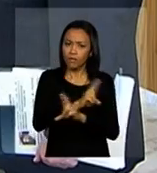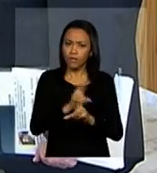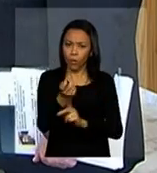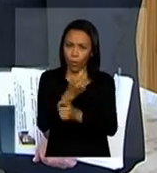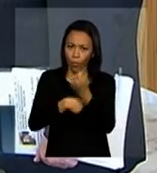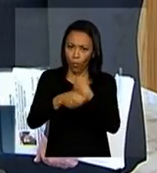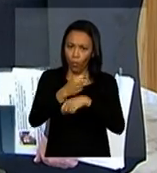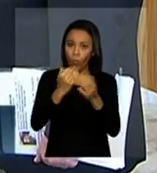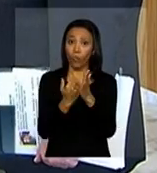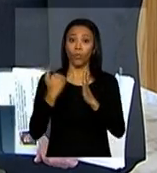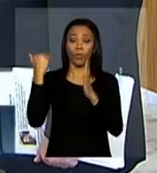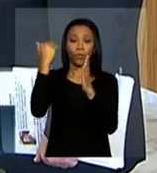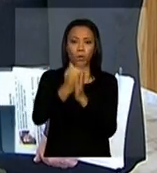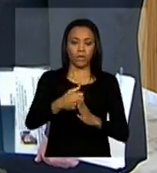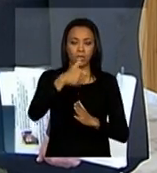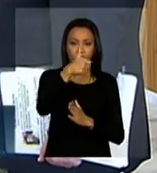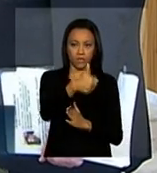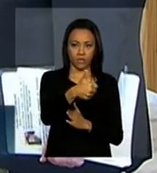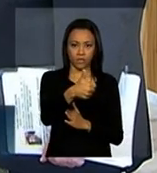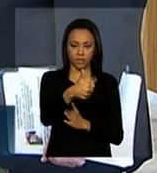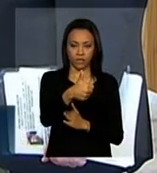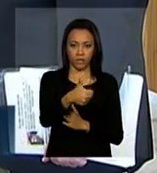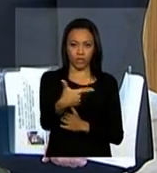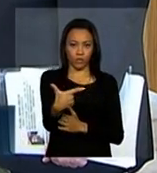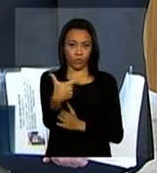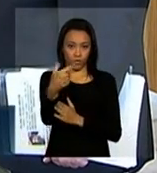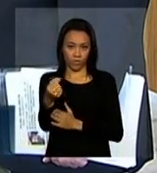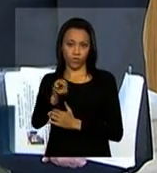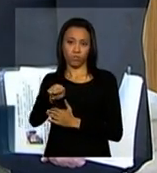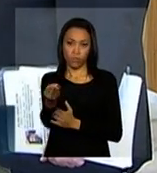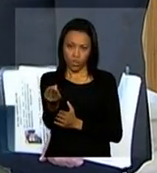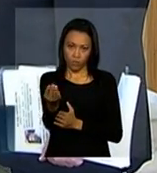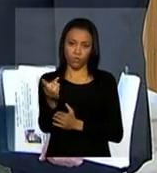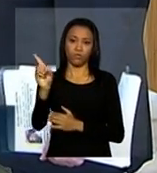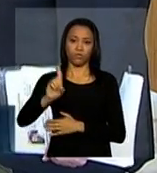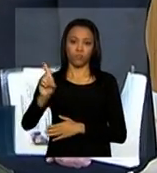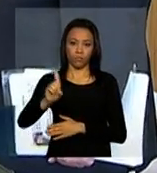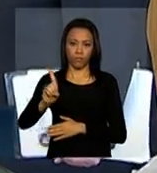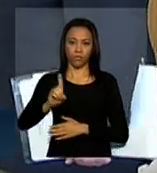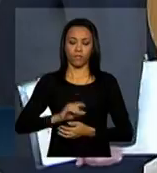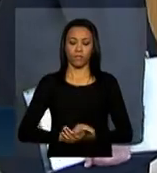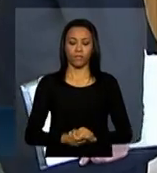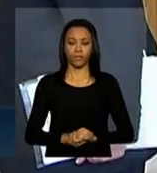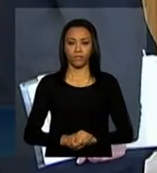para 121 milhões de dólares.